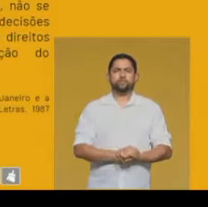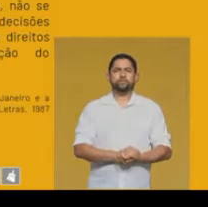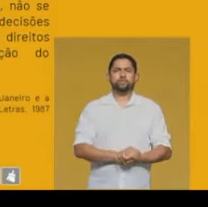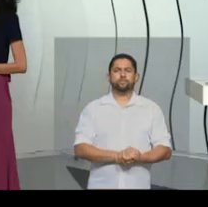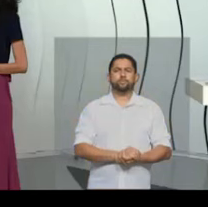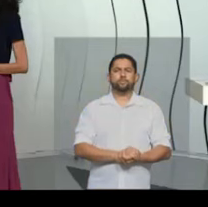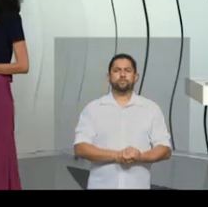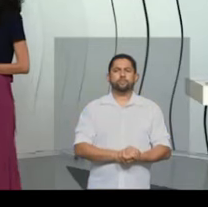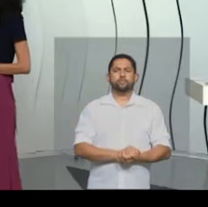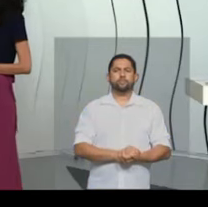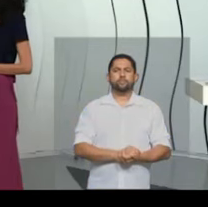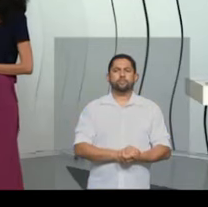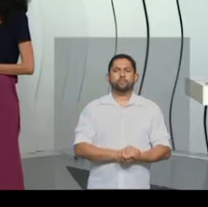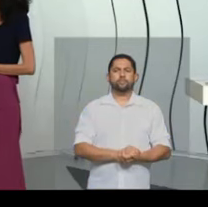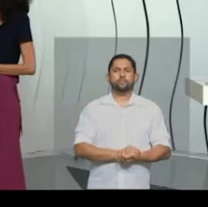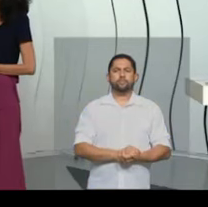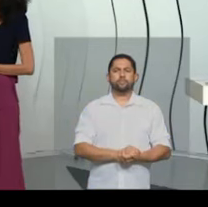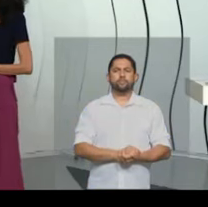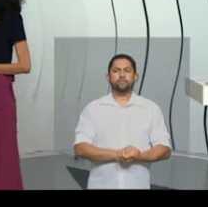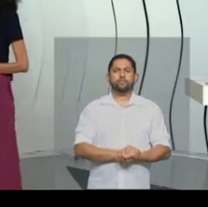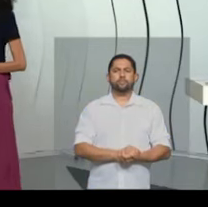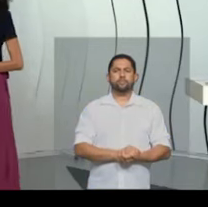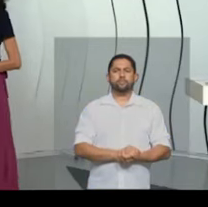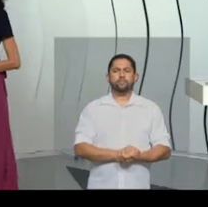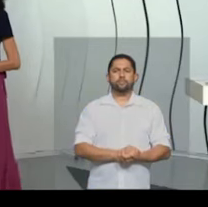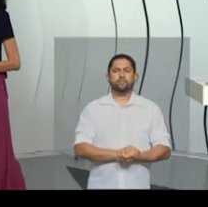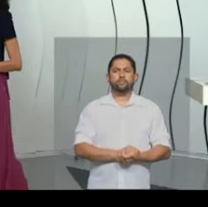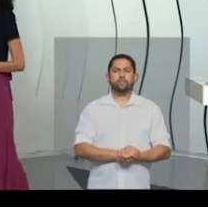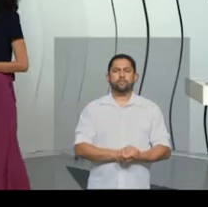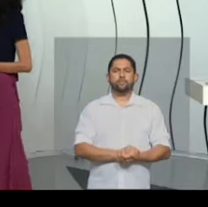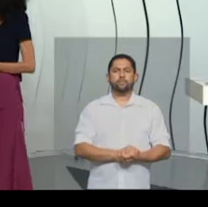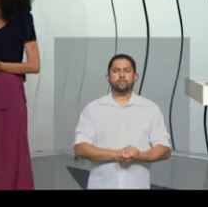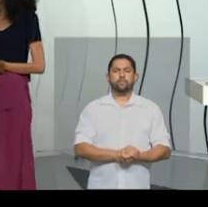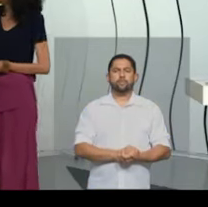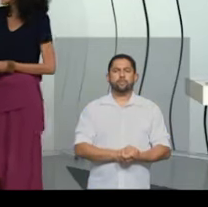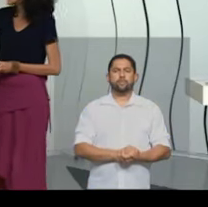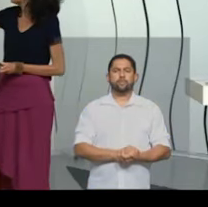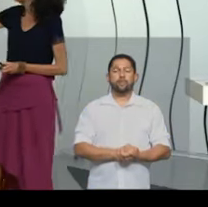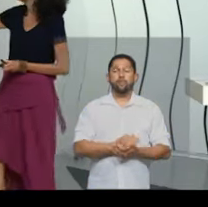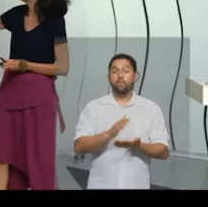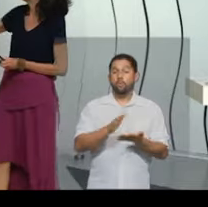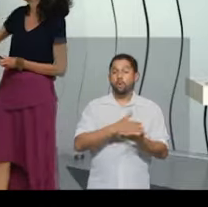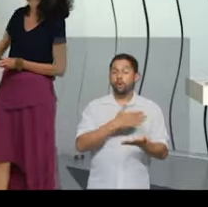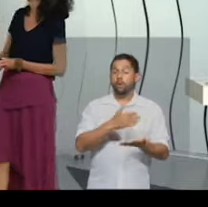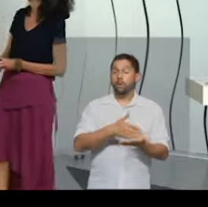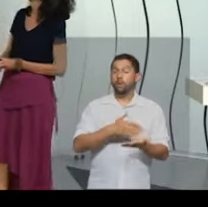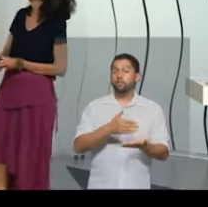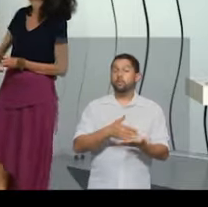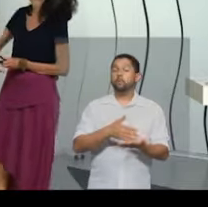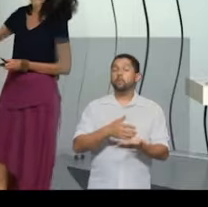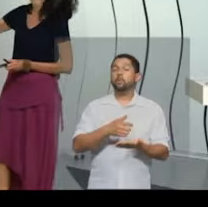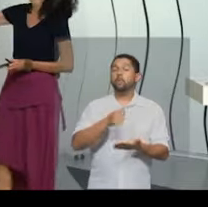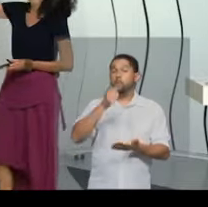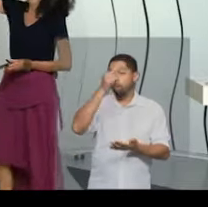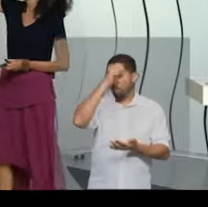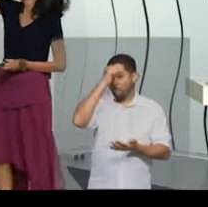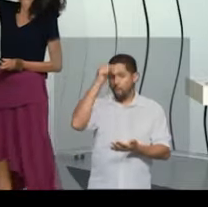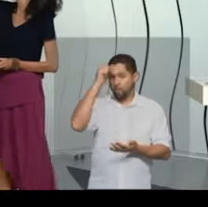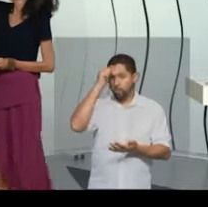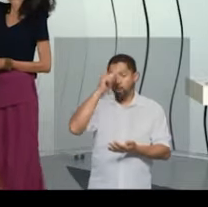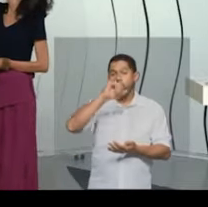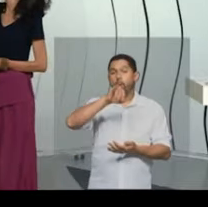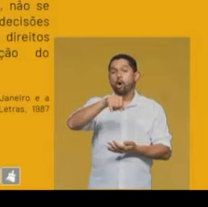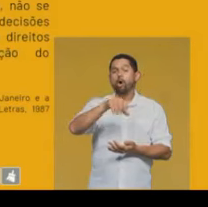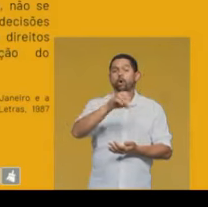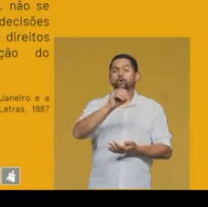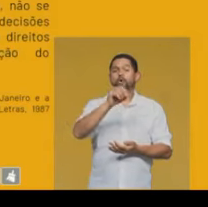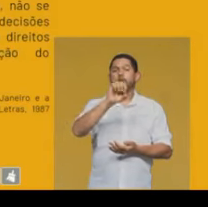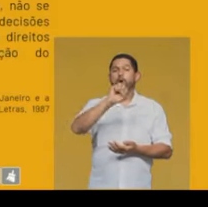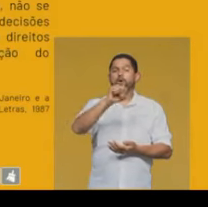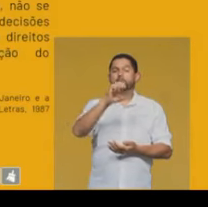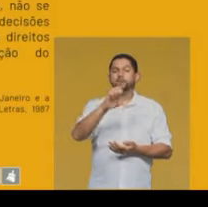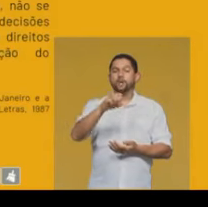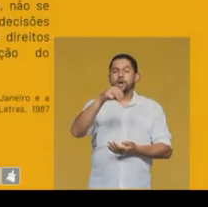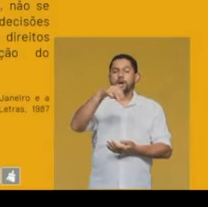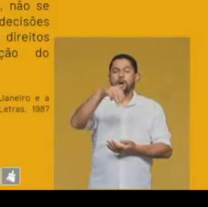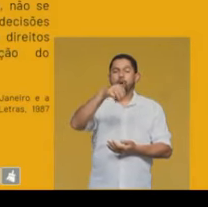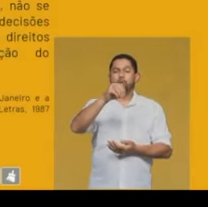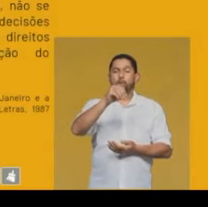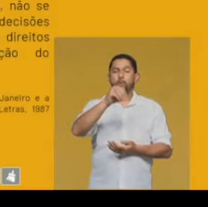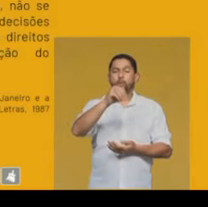retirado do livro Os Bestializados, de José Murilo de Carvalho. A revolta da